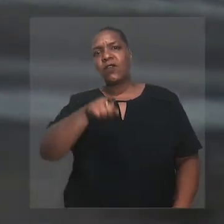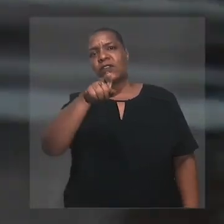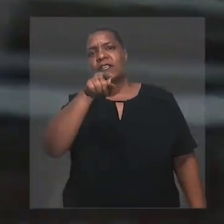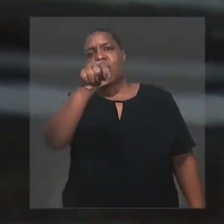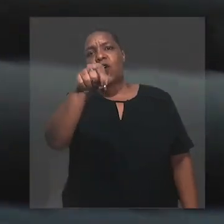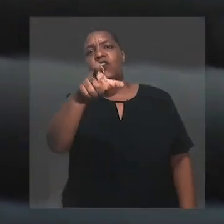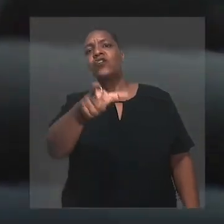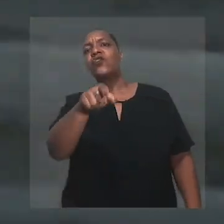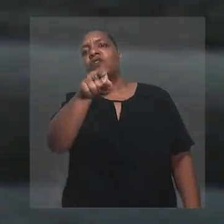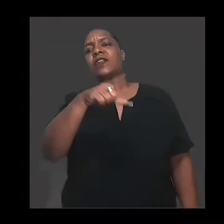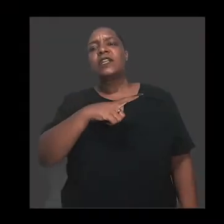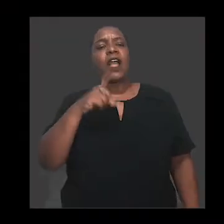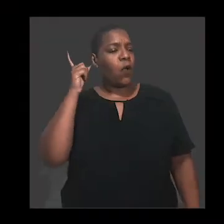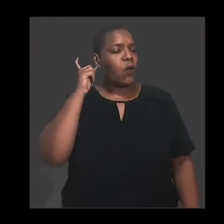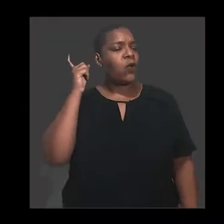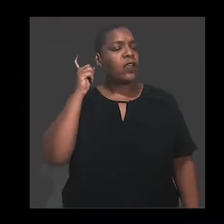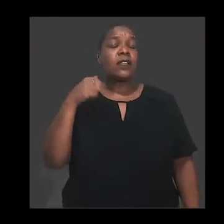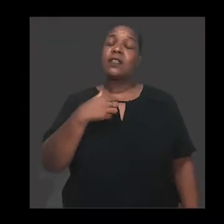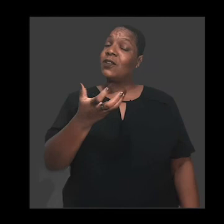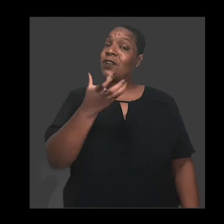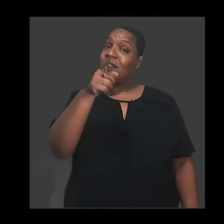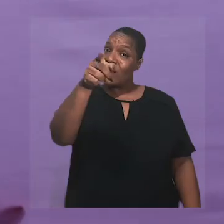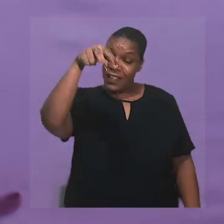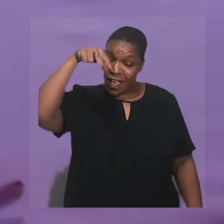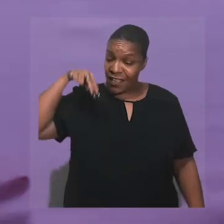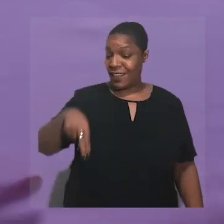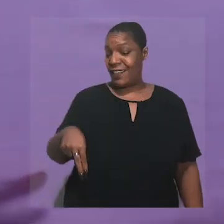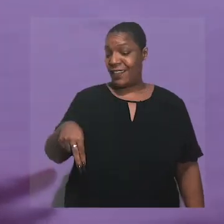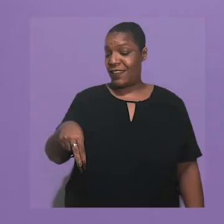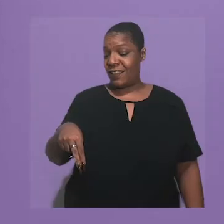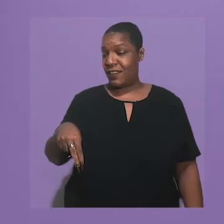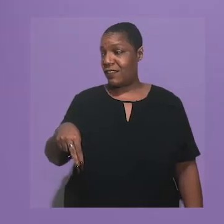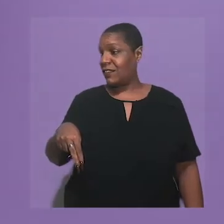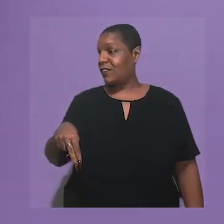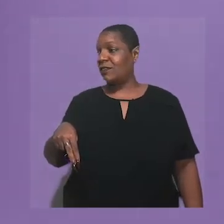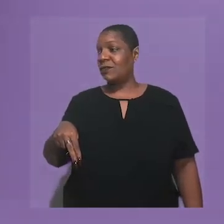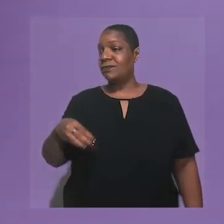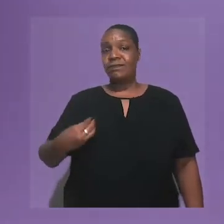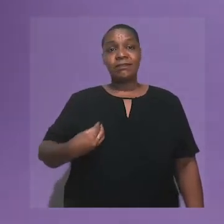Você aí, onde você tá, você é um ruído. E eu queria você aqui.